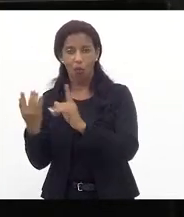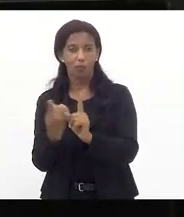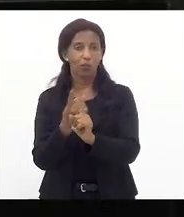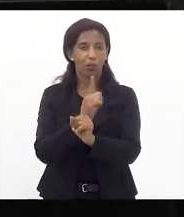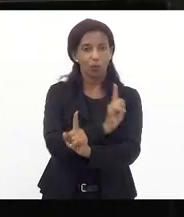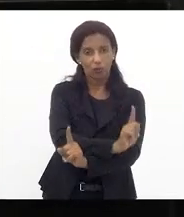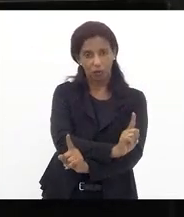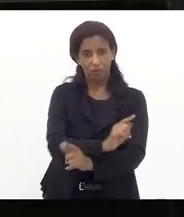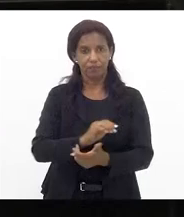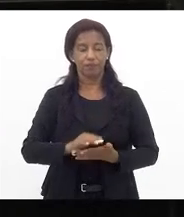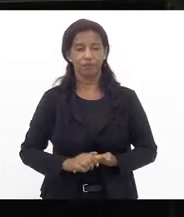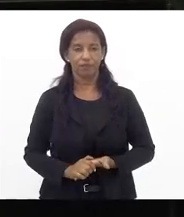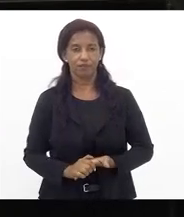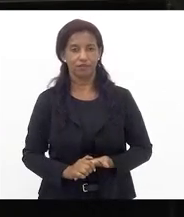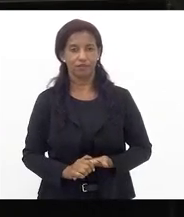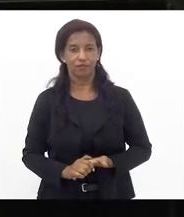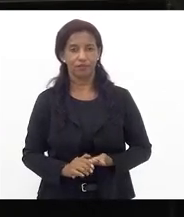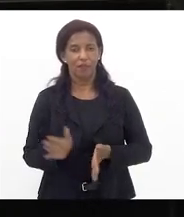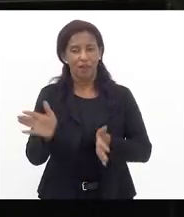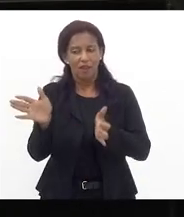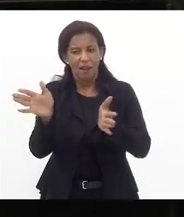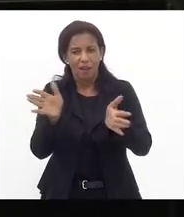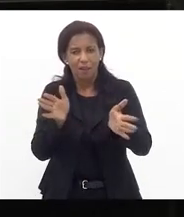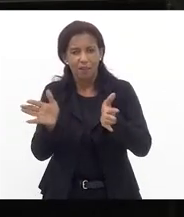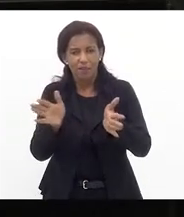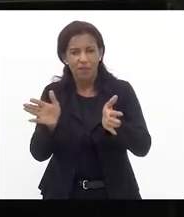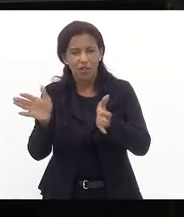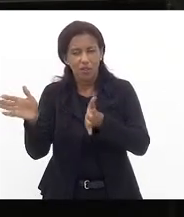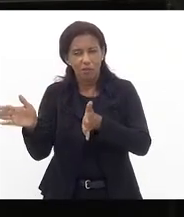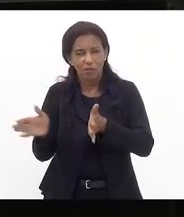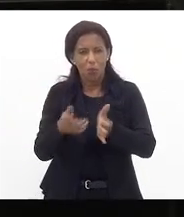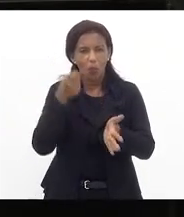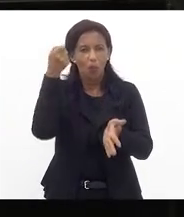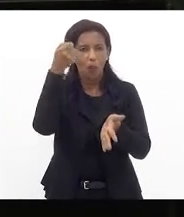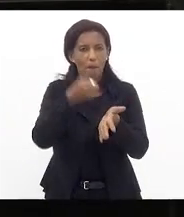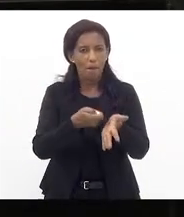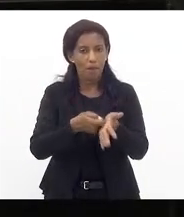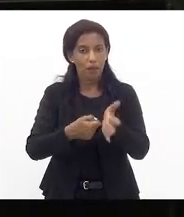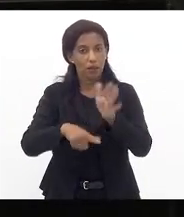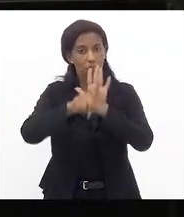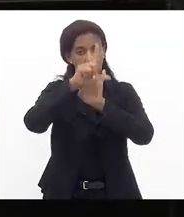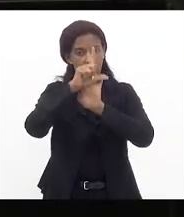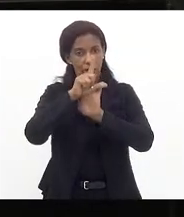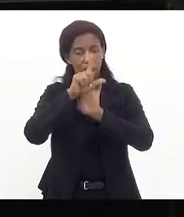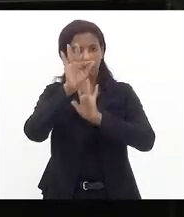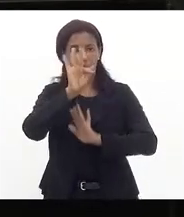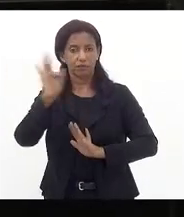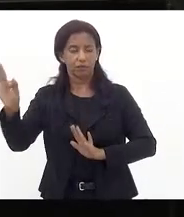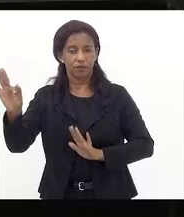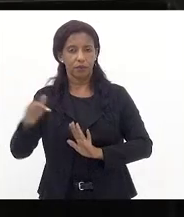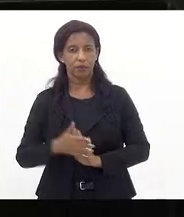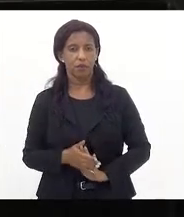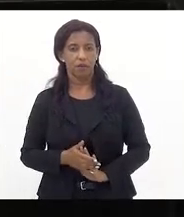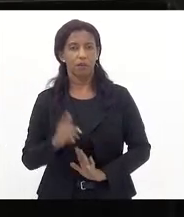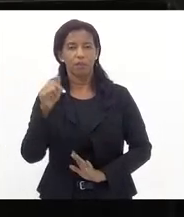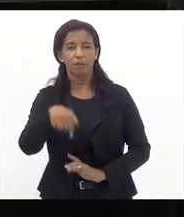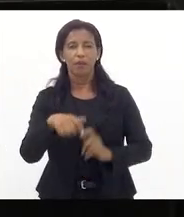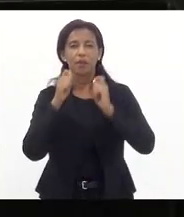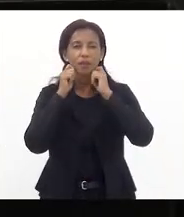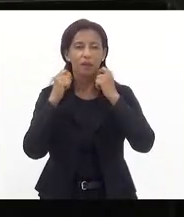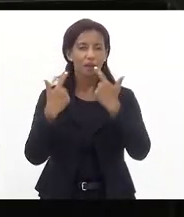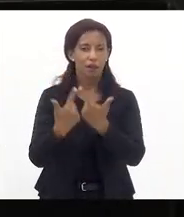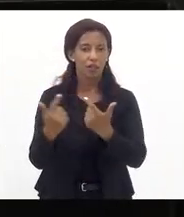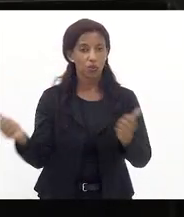ouvi-los. A medida veio como determina a legislação federal, para que esta